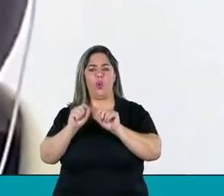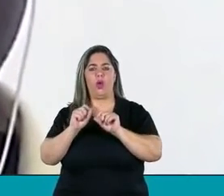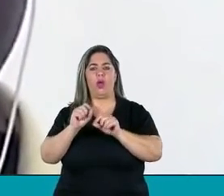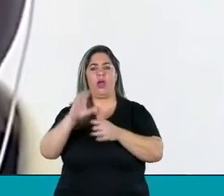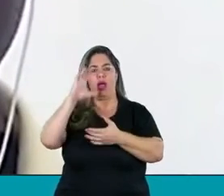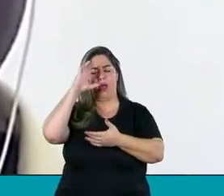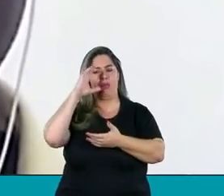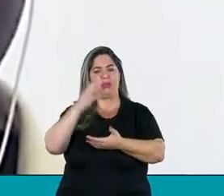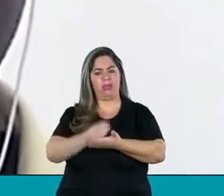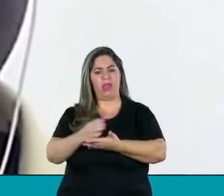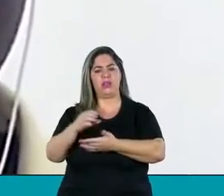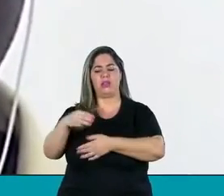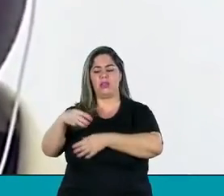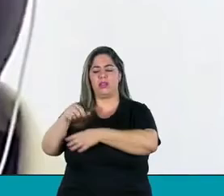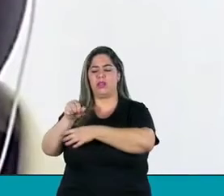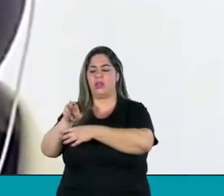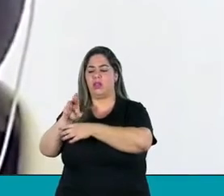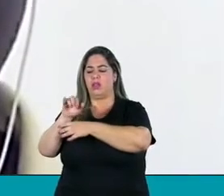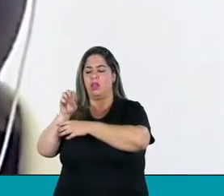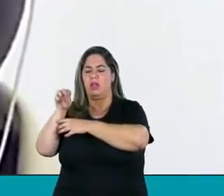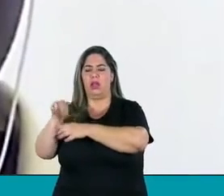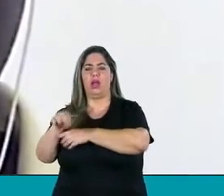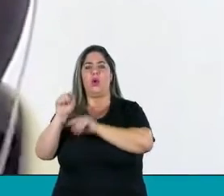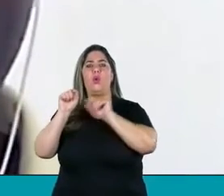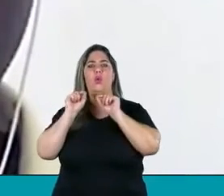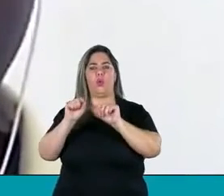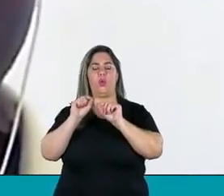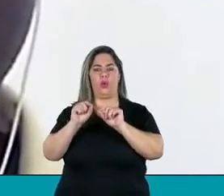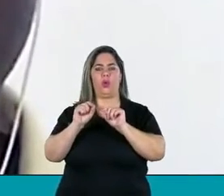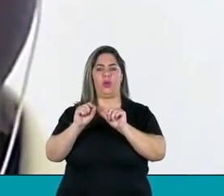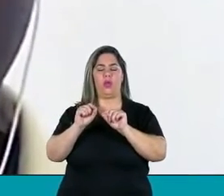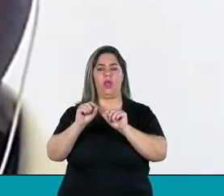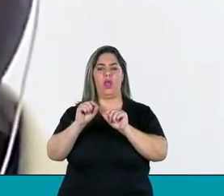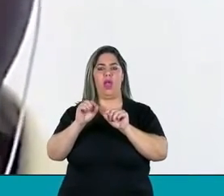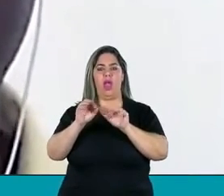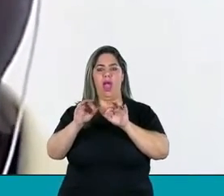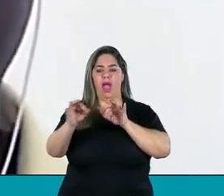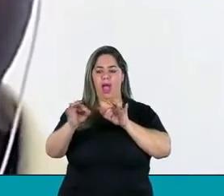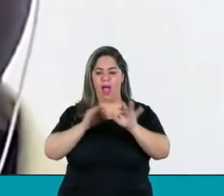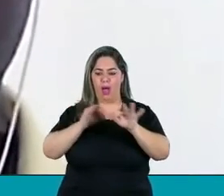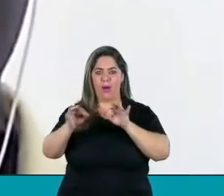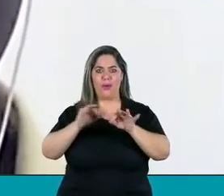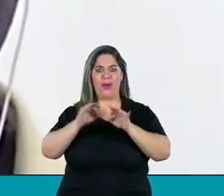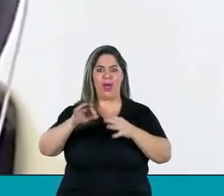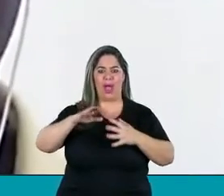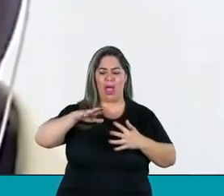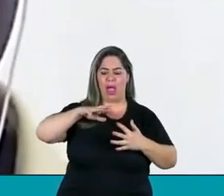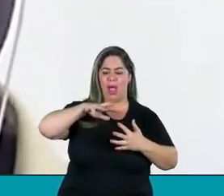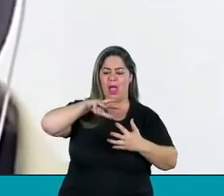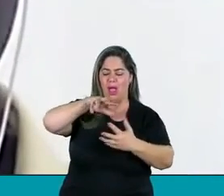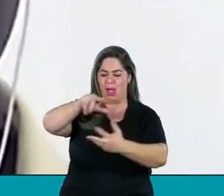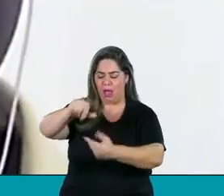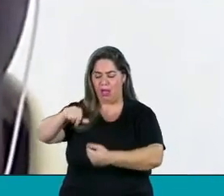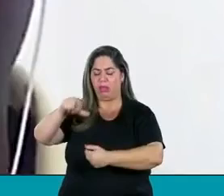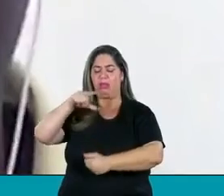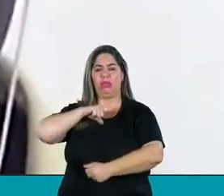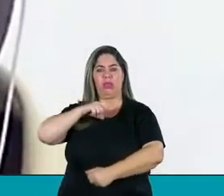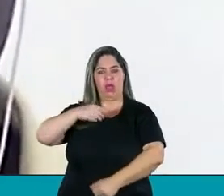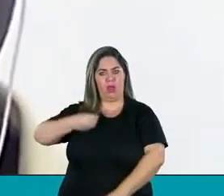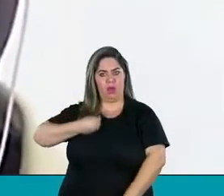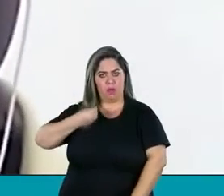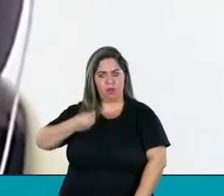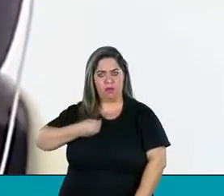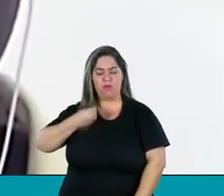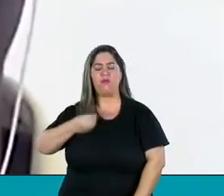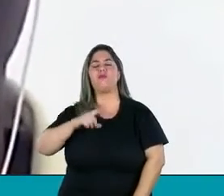tese mohaniana de que chegamos à ideia de que a eco-organização é uma máquina viva, computacional,